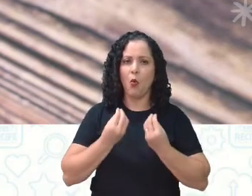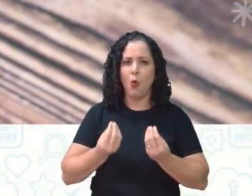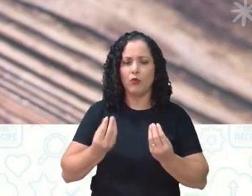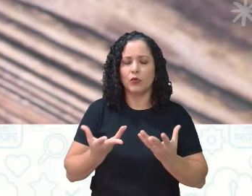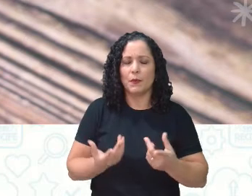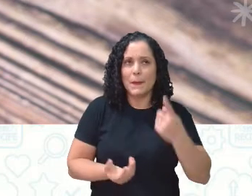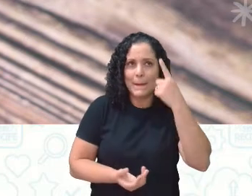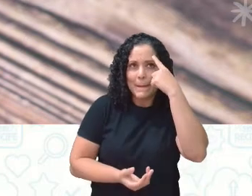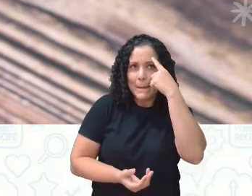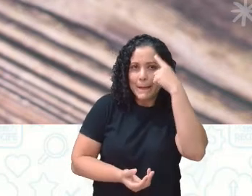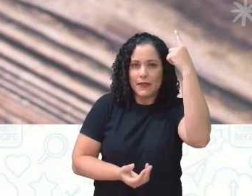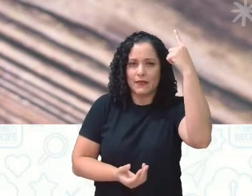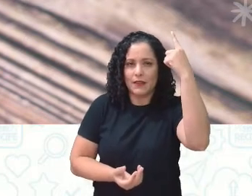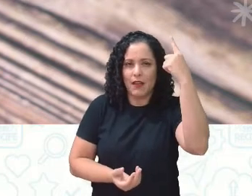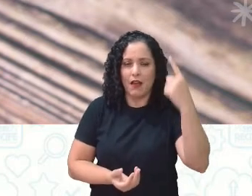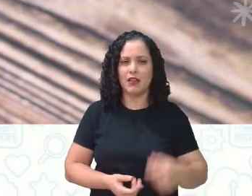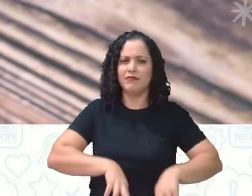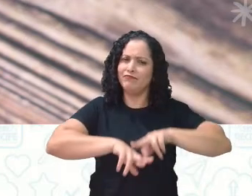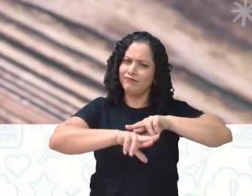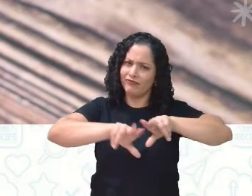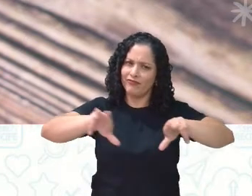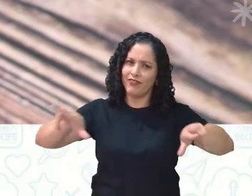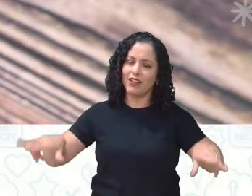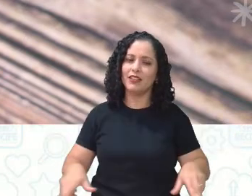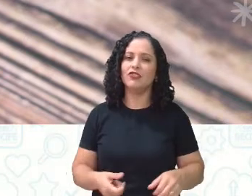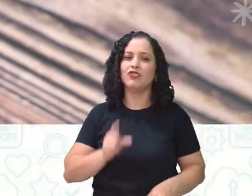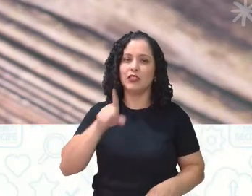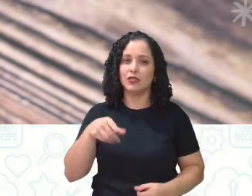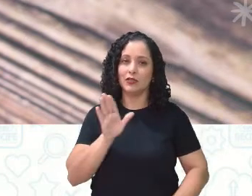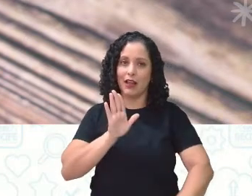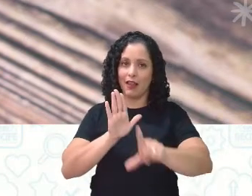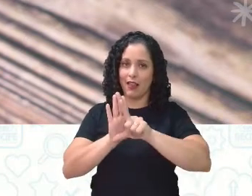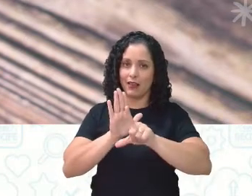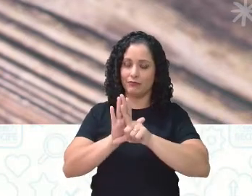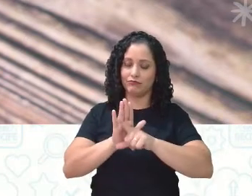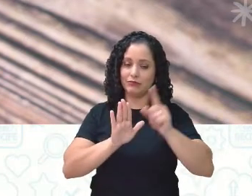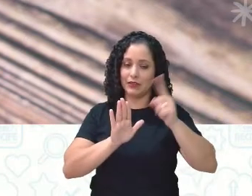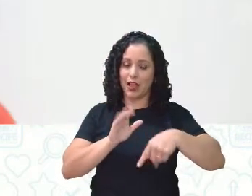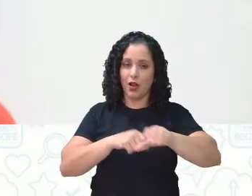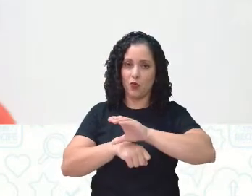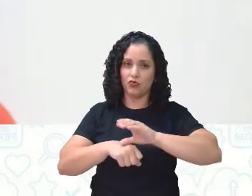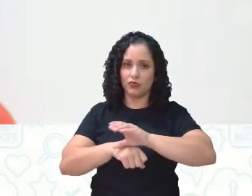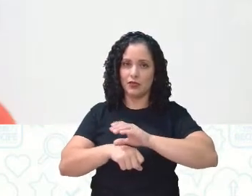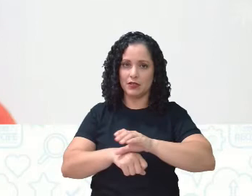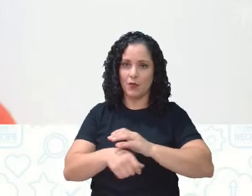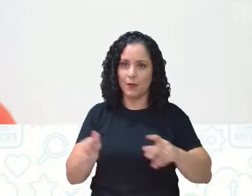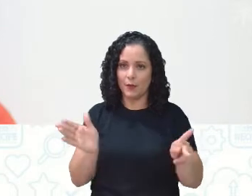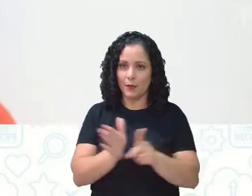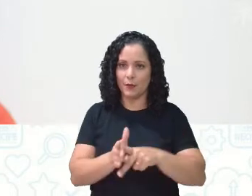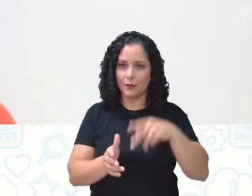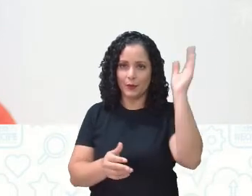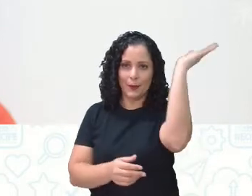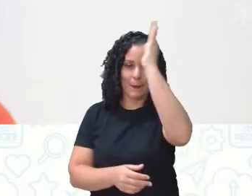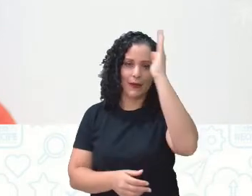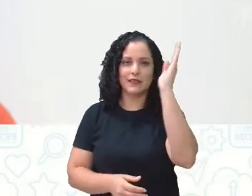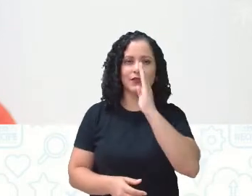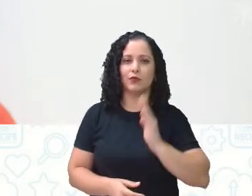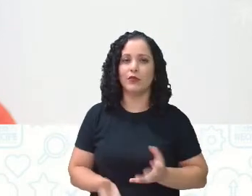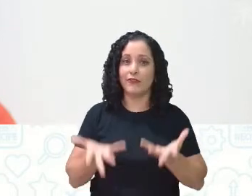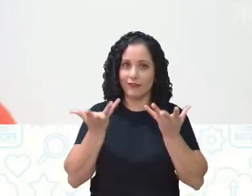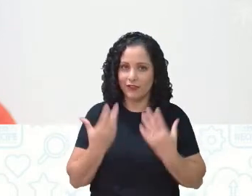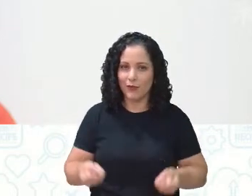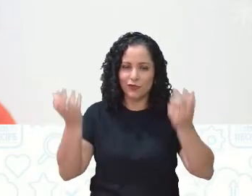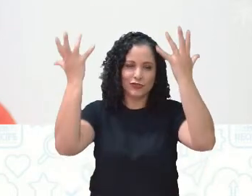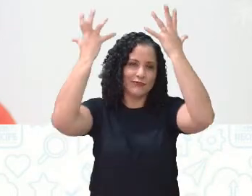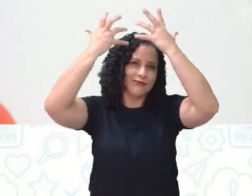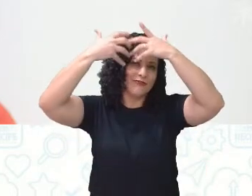de pensamento, entre outras, né? Isso está garantido aí na nossa Constituição brasileira. Bom, mas vamos refletir